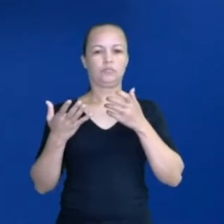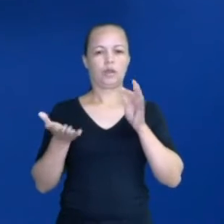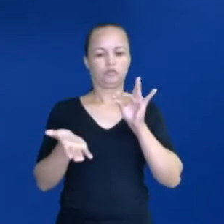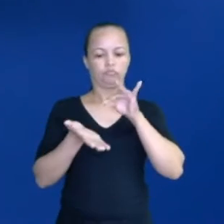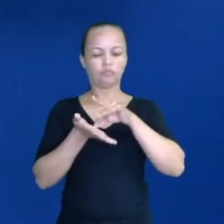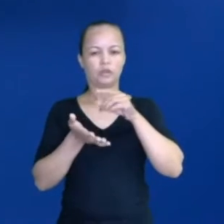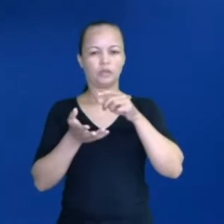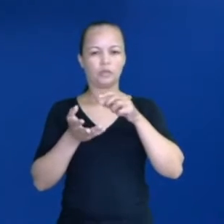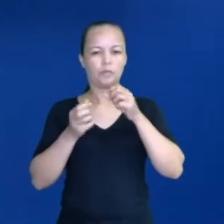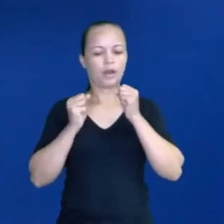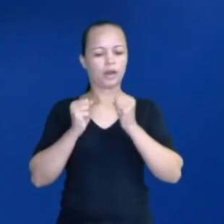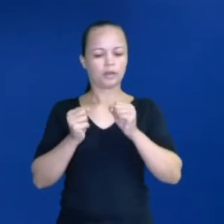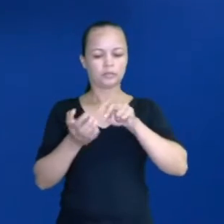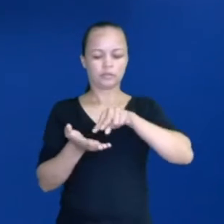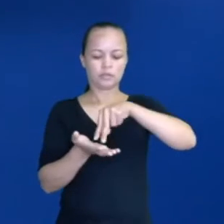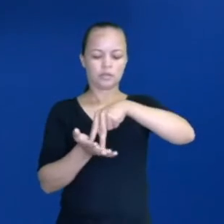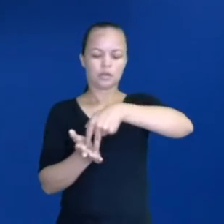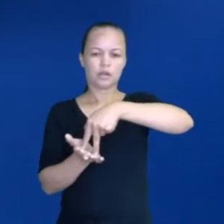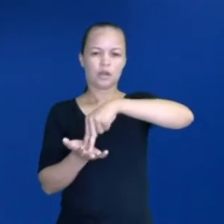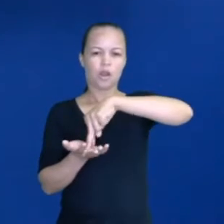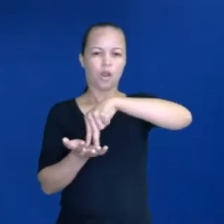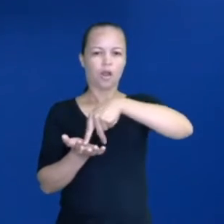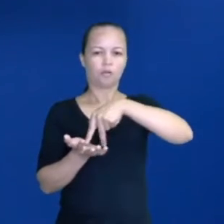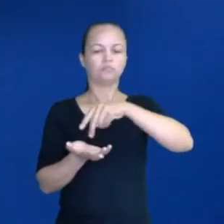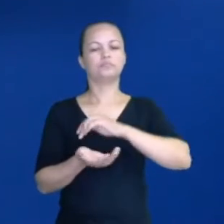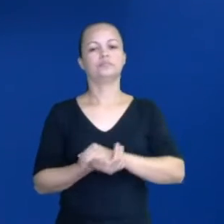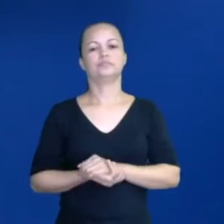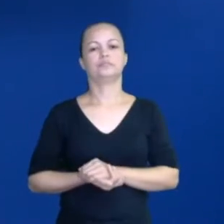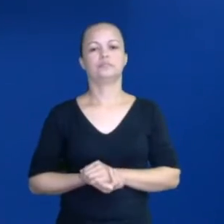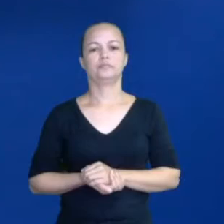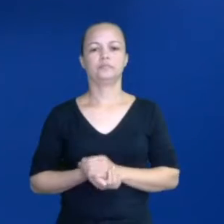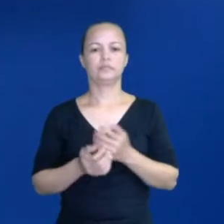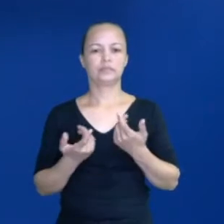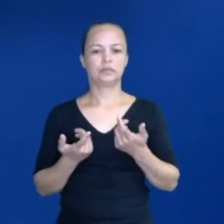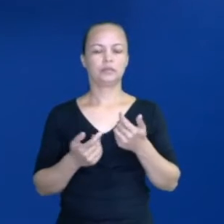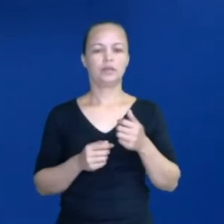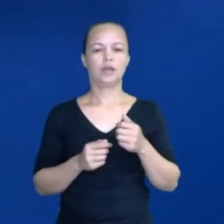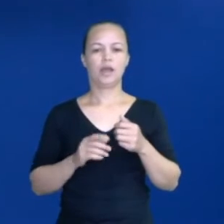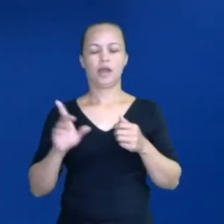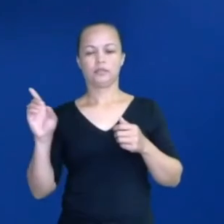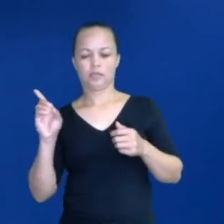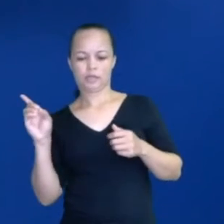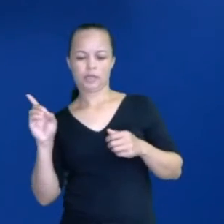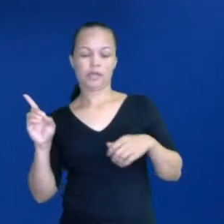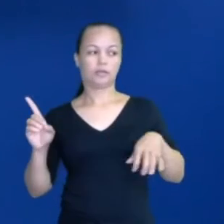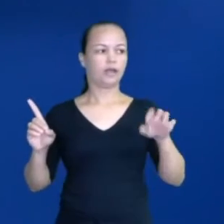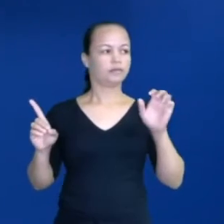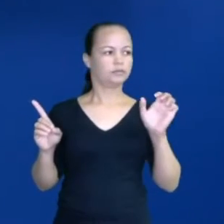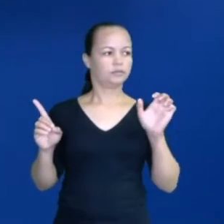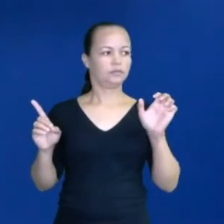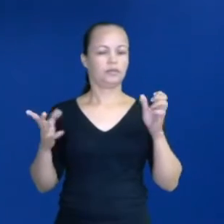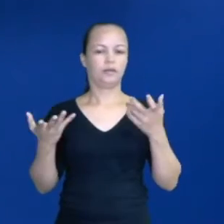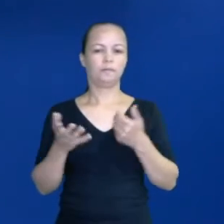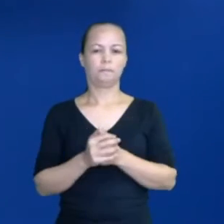específicos para se locomover, tá? Olha aí, ó, a direita e a